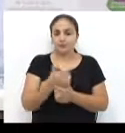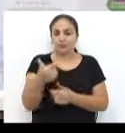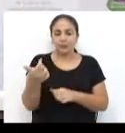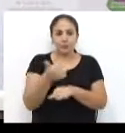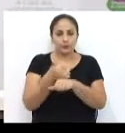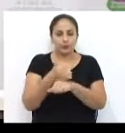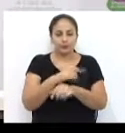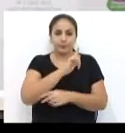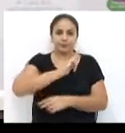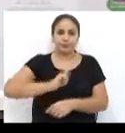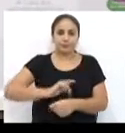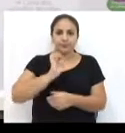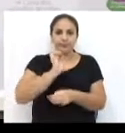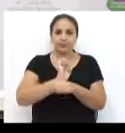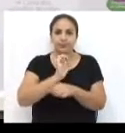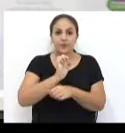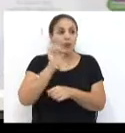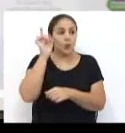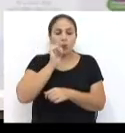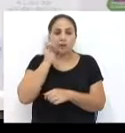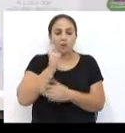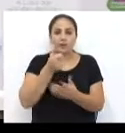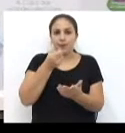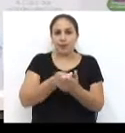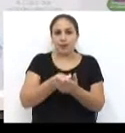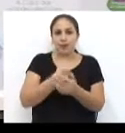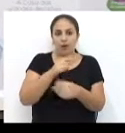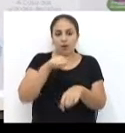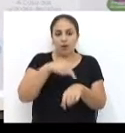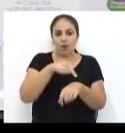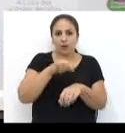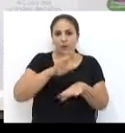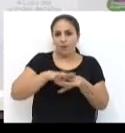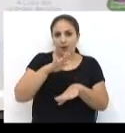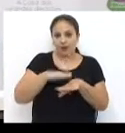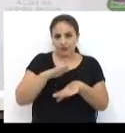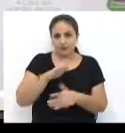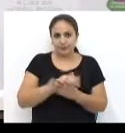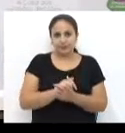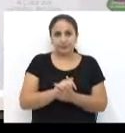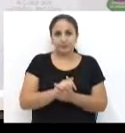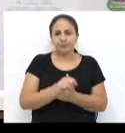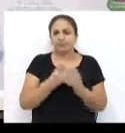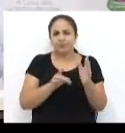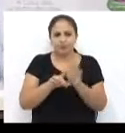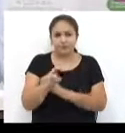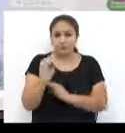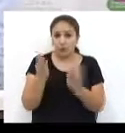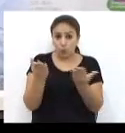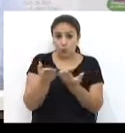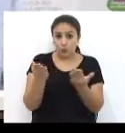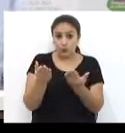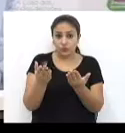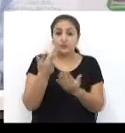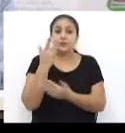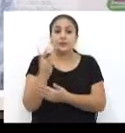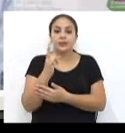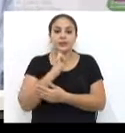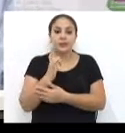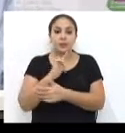Porque o governo do estado não tem condições de pagar hora extra aos seus servidores. E aí eu pergunto, tivemos um sinistro hoje na